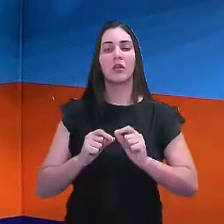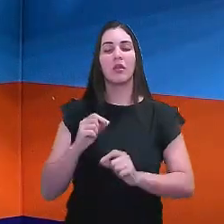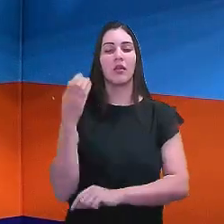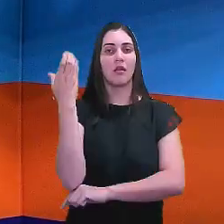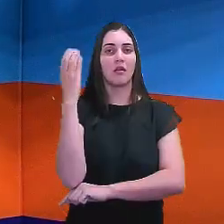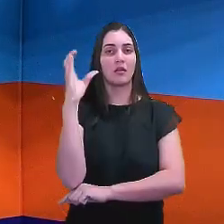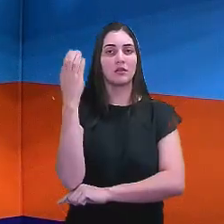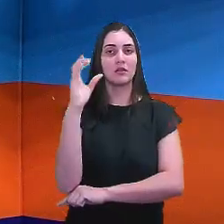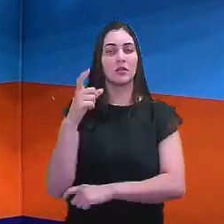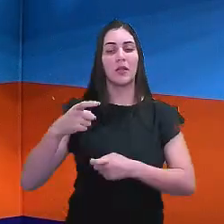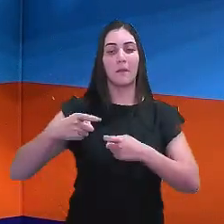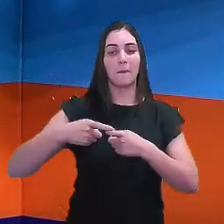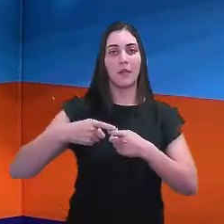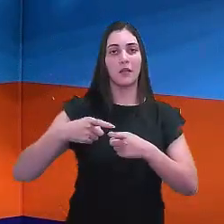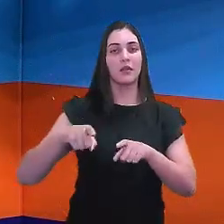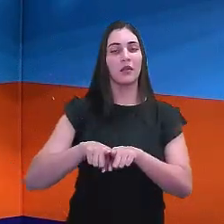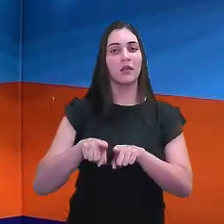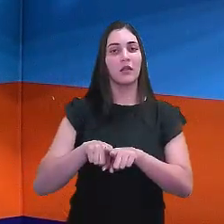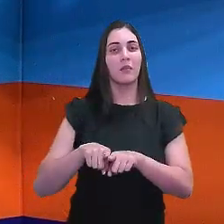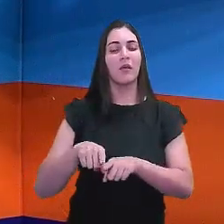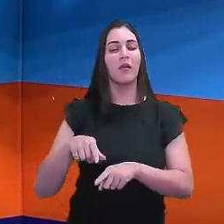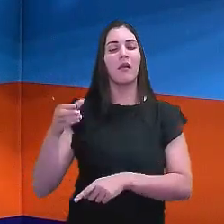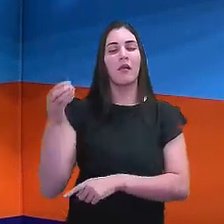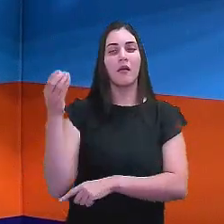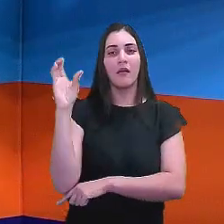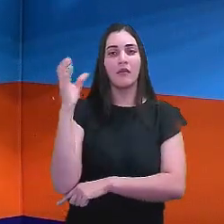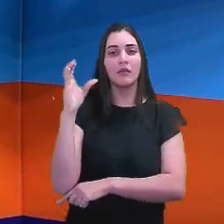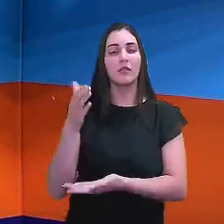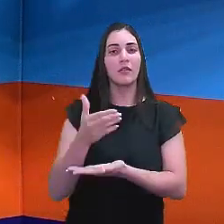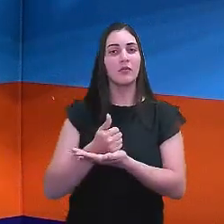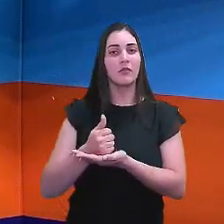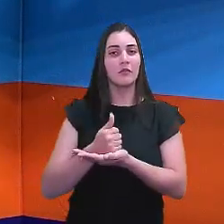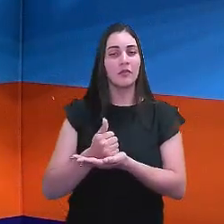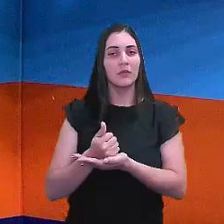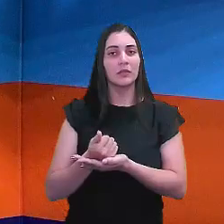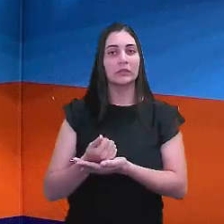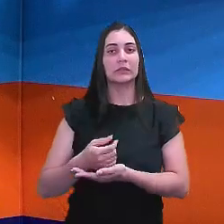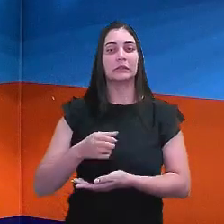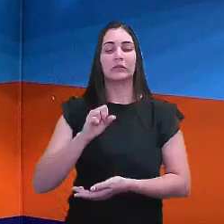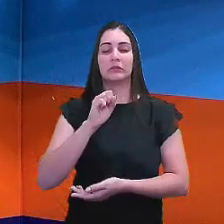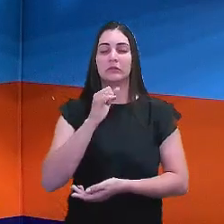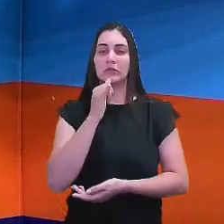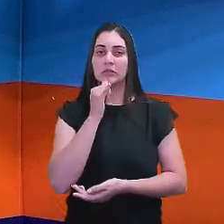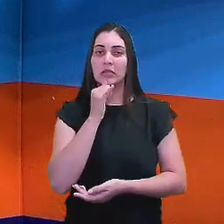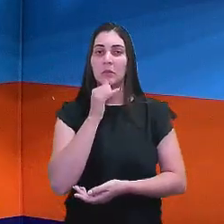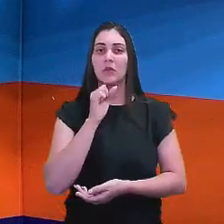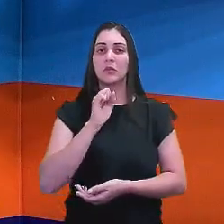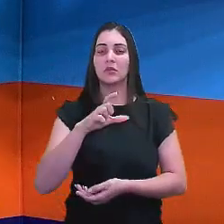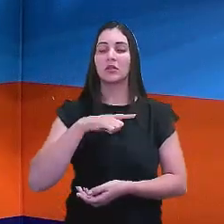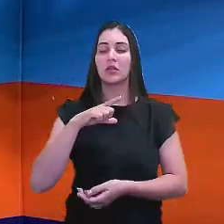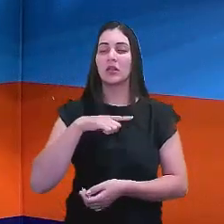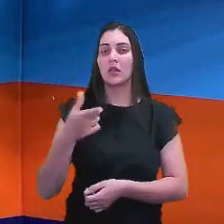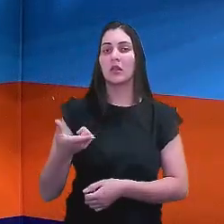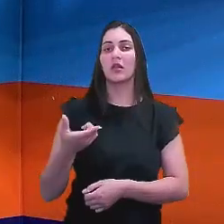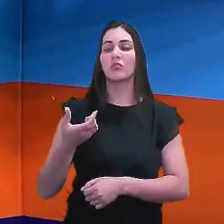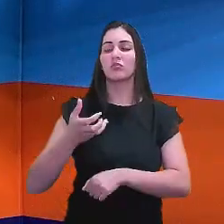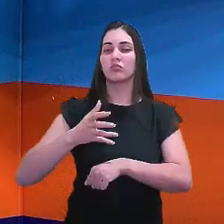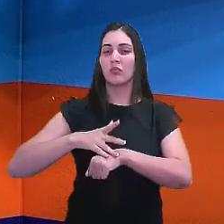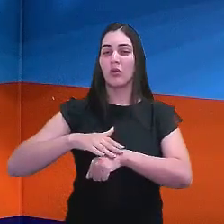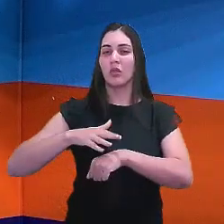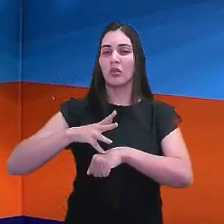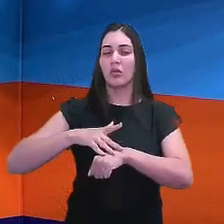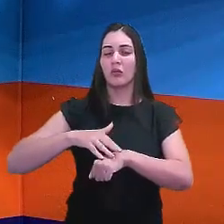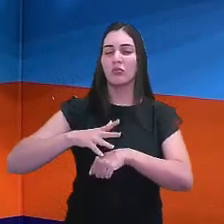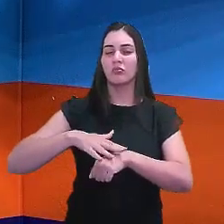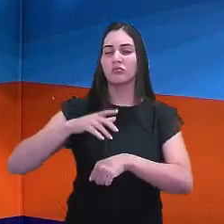ciência farmacêutica. Como é sabido de todo mundo, se tem uma doença crônica que sempre nos preocupa e que a gente sempre tem que ter um olhar muito